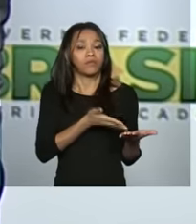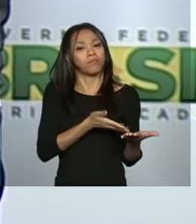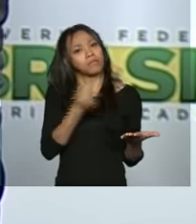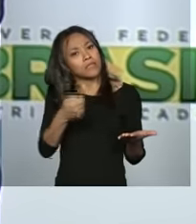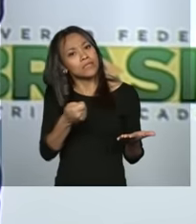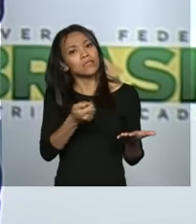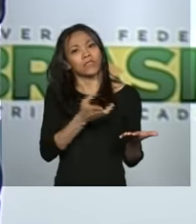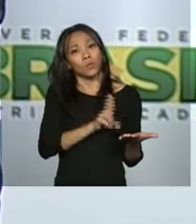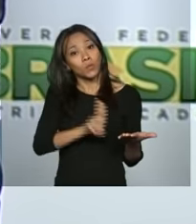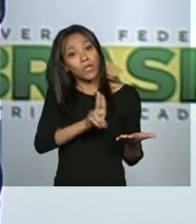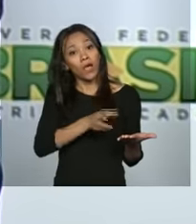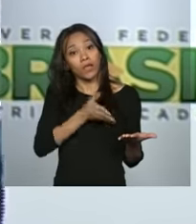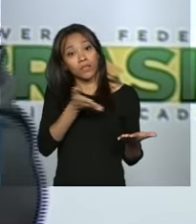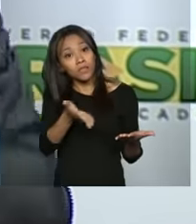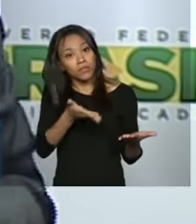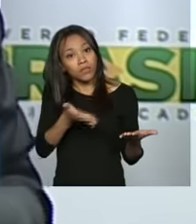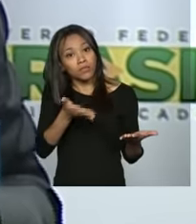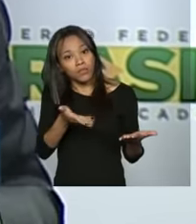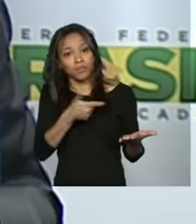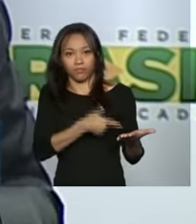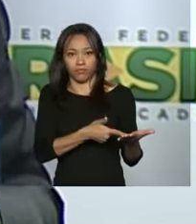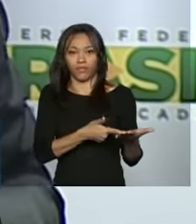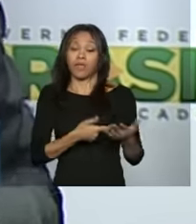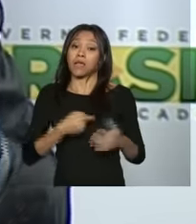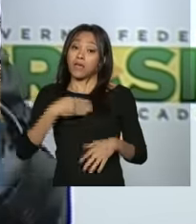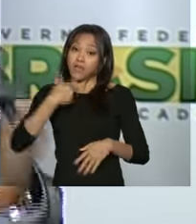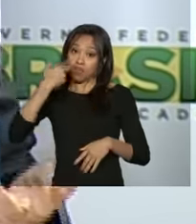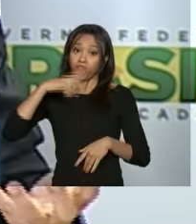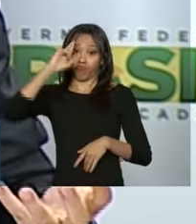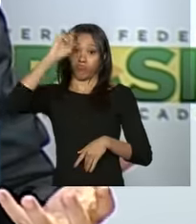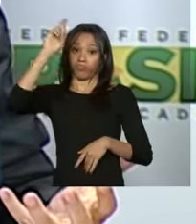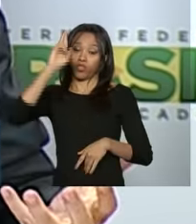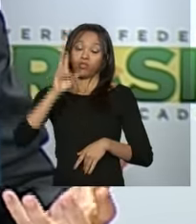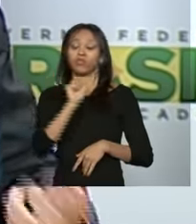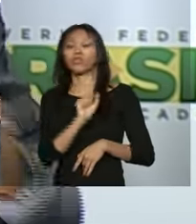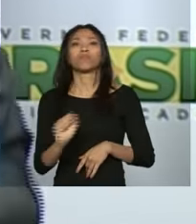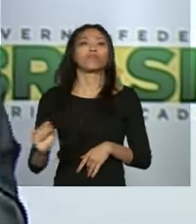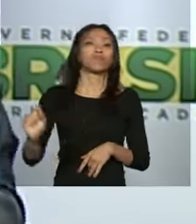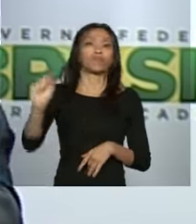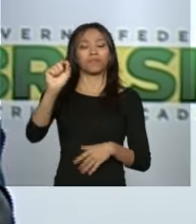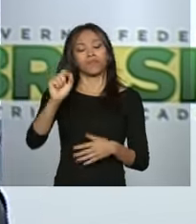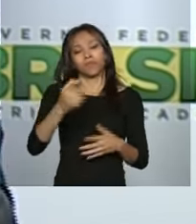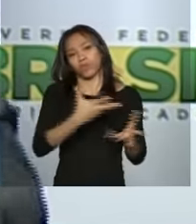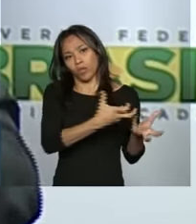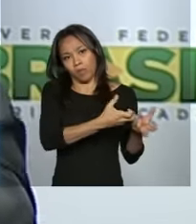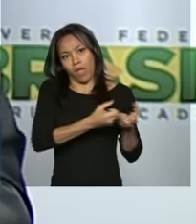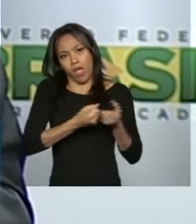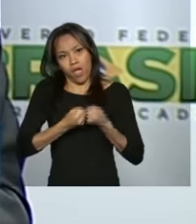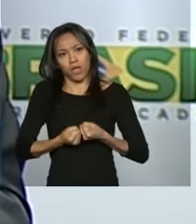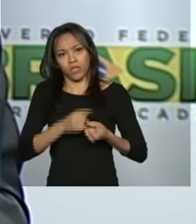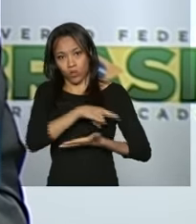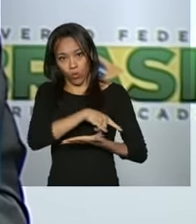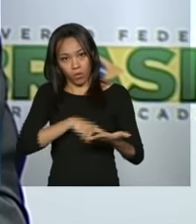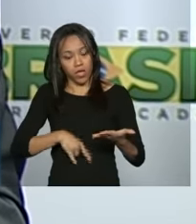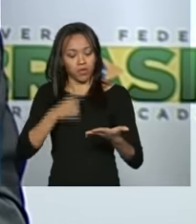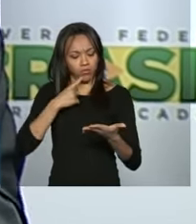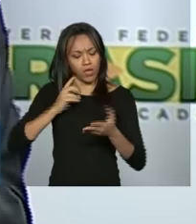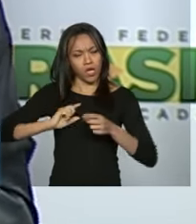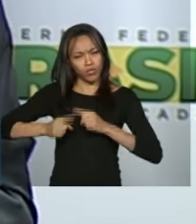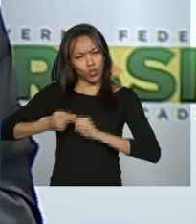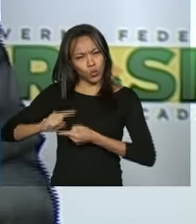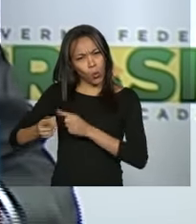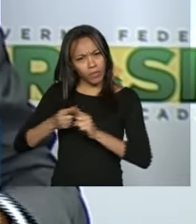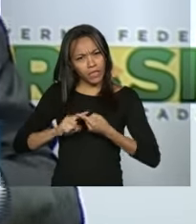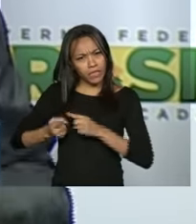utilizado nessas circunstâncias os bons gestores acabam trazendo o protocolo discutem com as equipes e os implantam